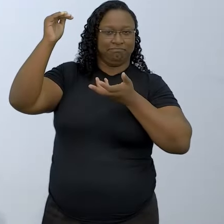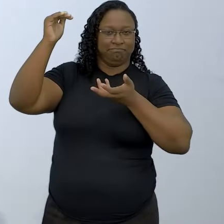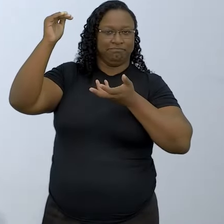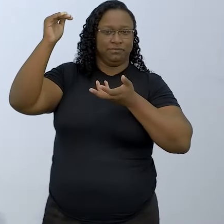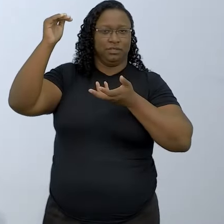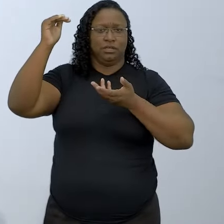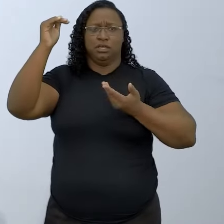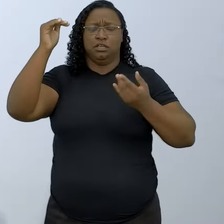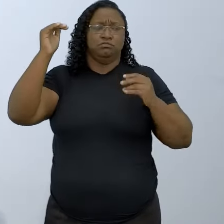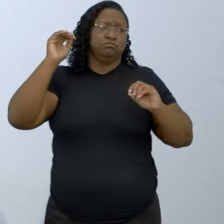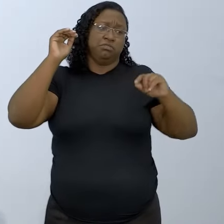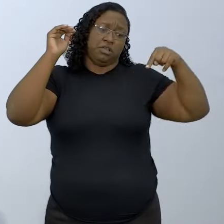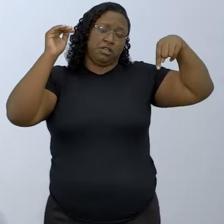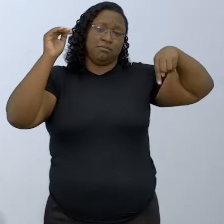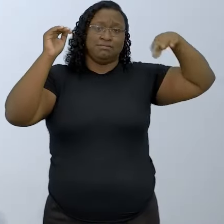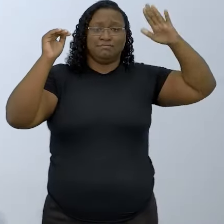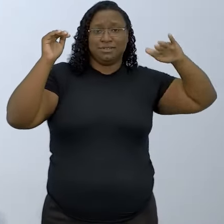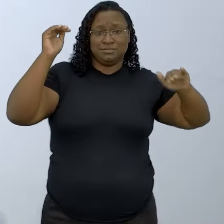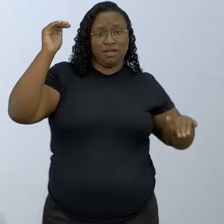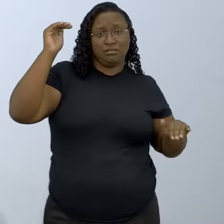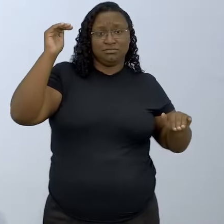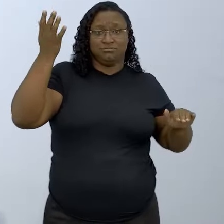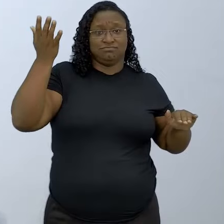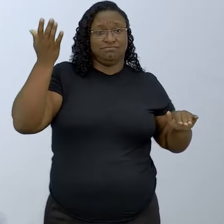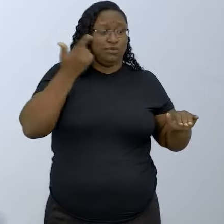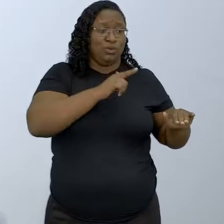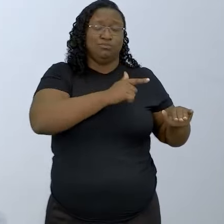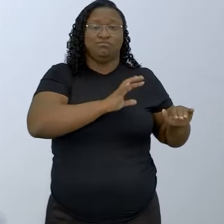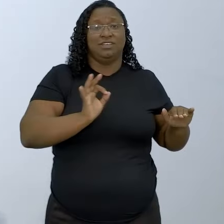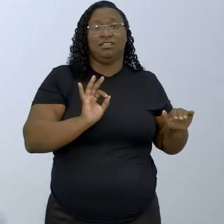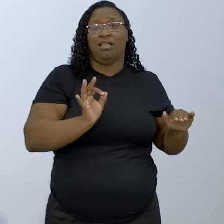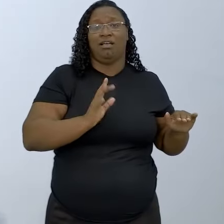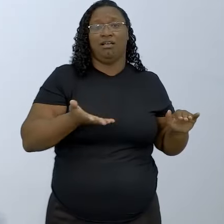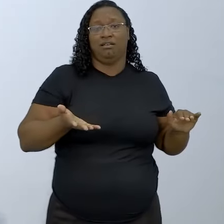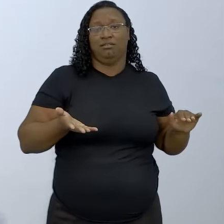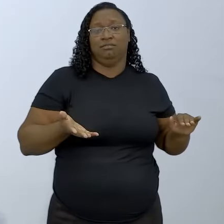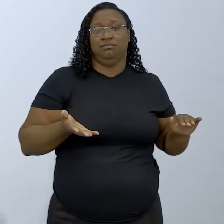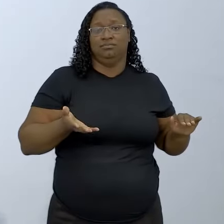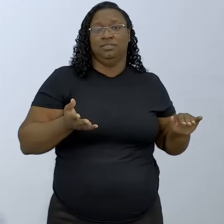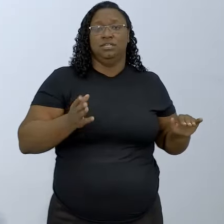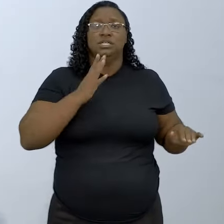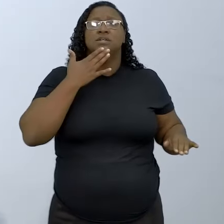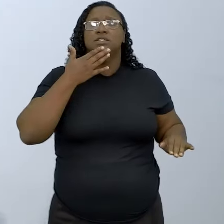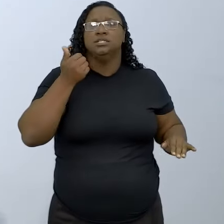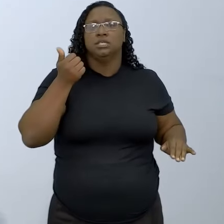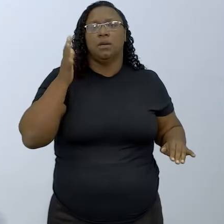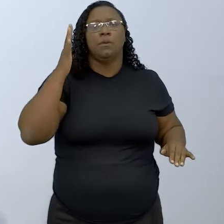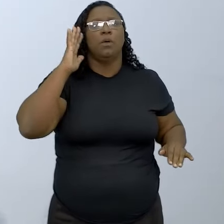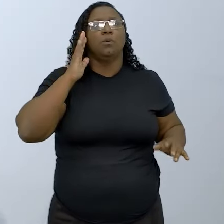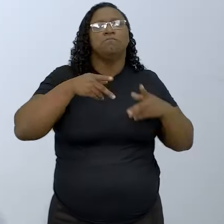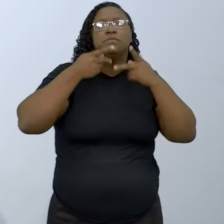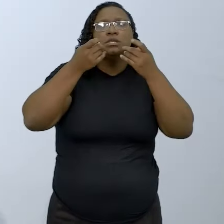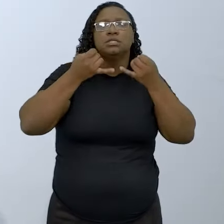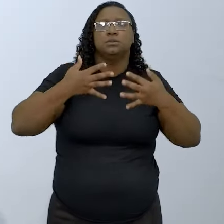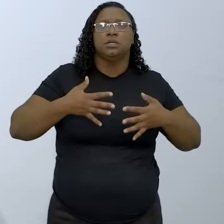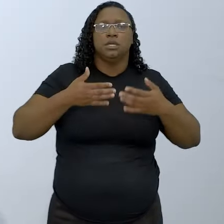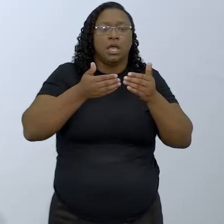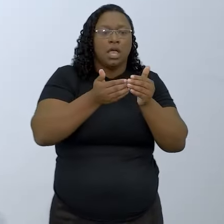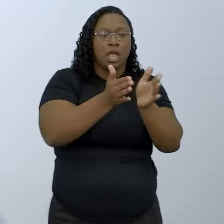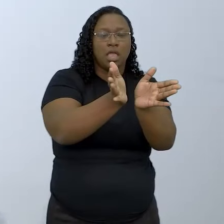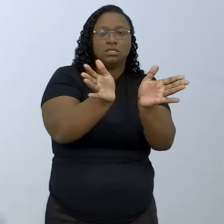uma classe social mais baixa. Sabe quando a gente fala, por exemplo, sobre a questão de acesso? Então, se você vai no Brooklyn,